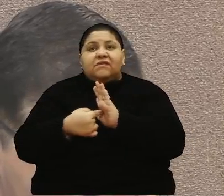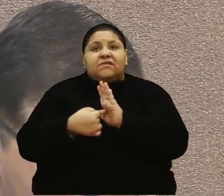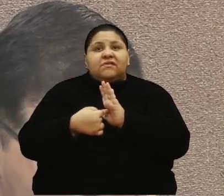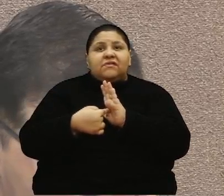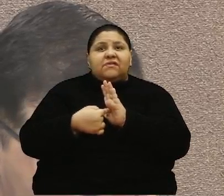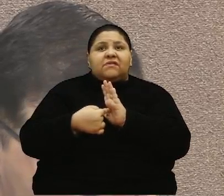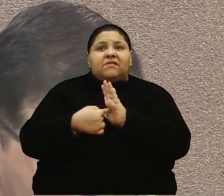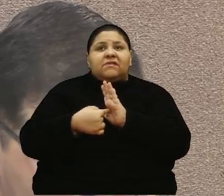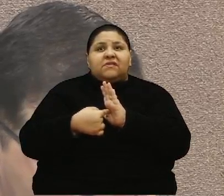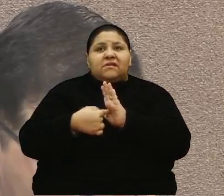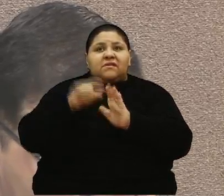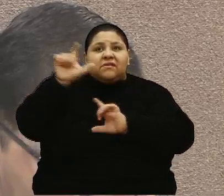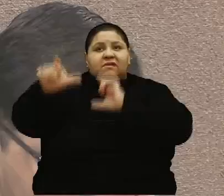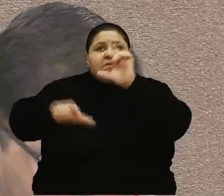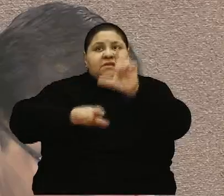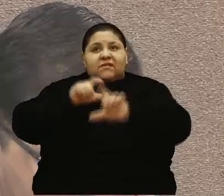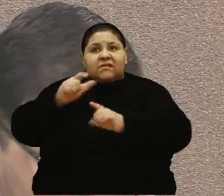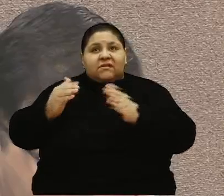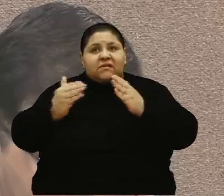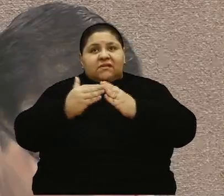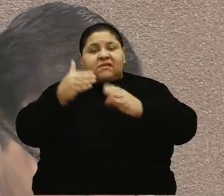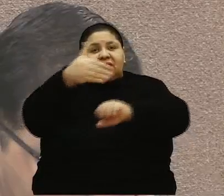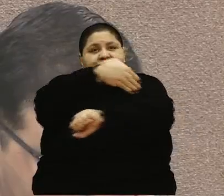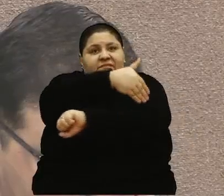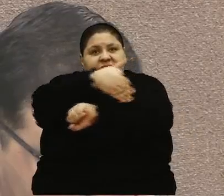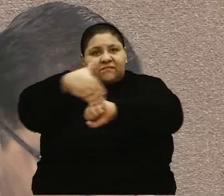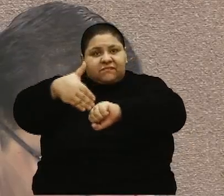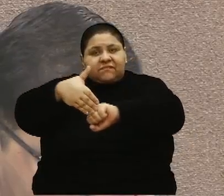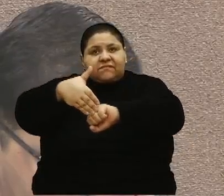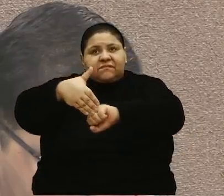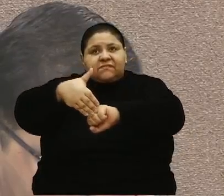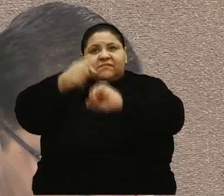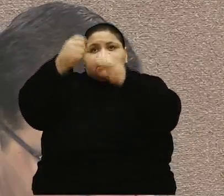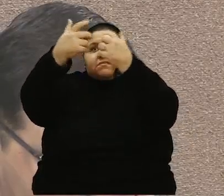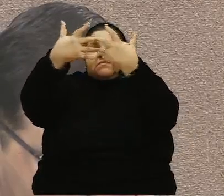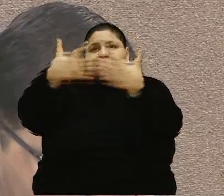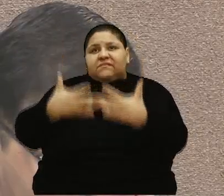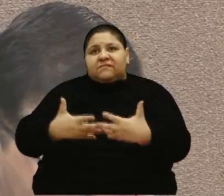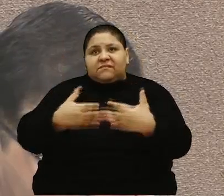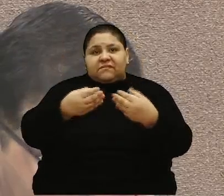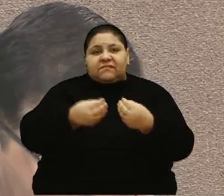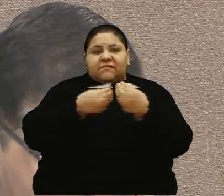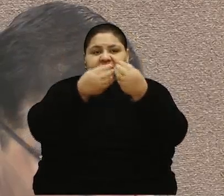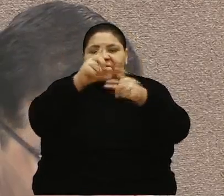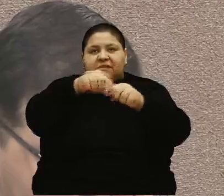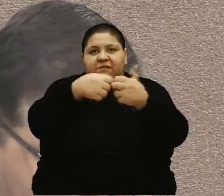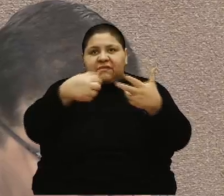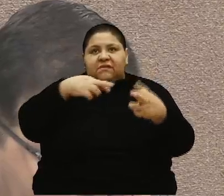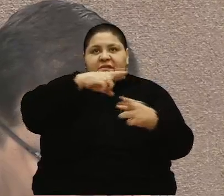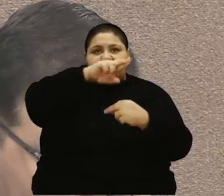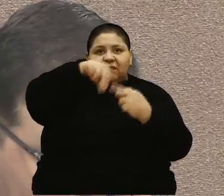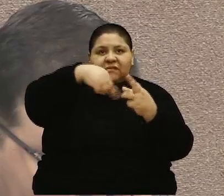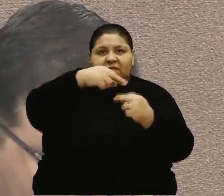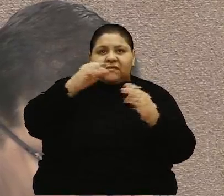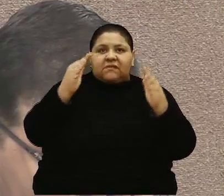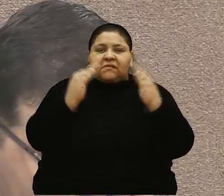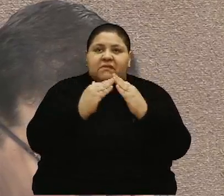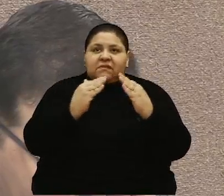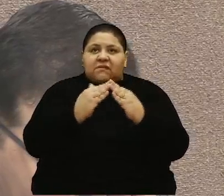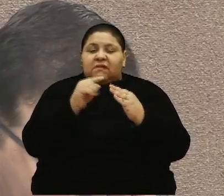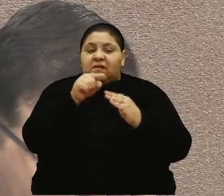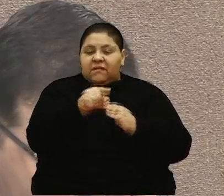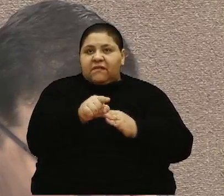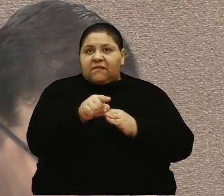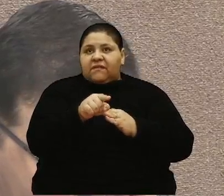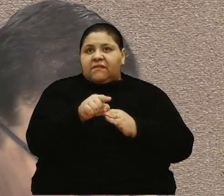de pessoas em situação de rua que, com a justificativa de levar material de reciclagem na reciclagem,